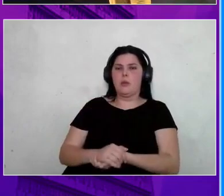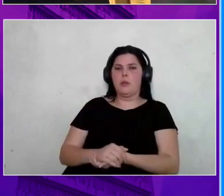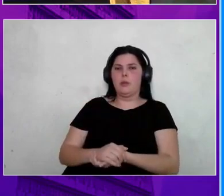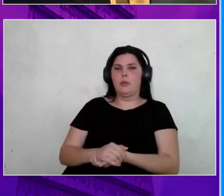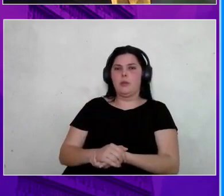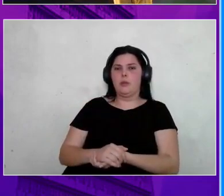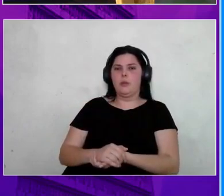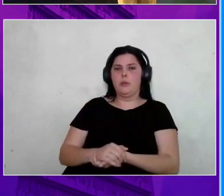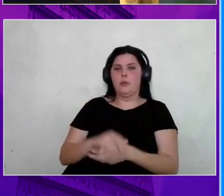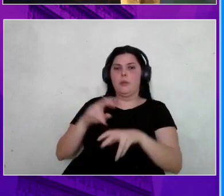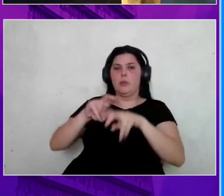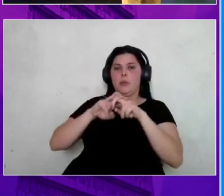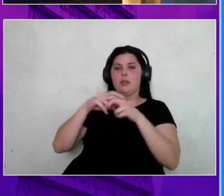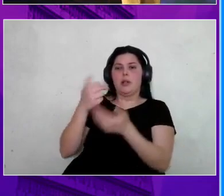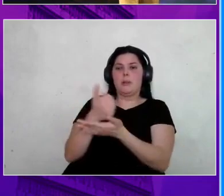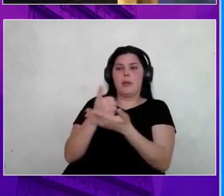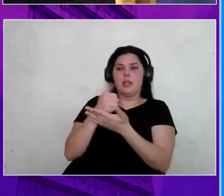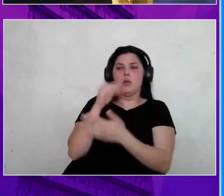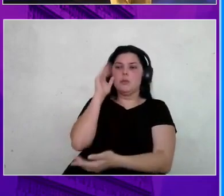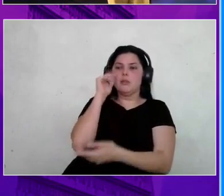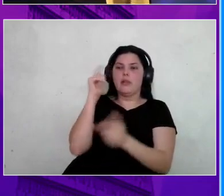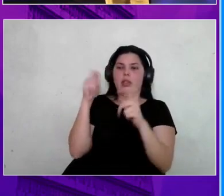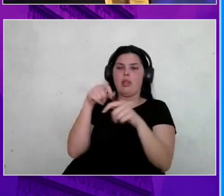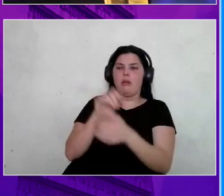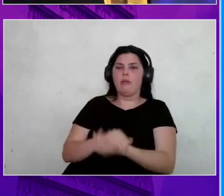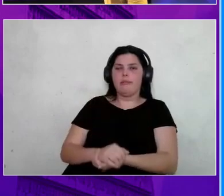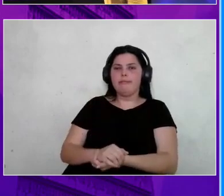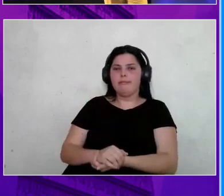aos pilares da observabilidade correta.